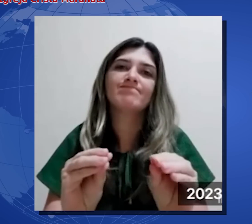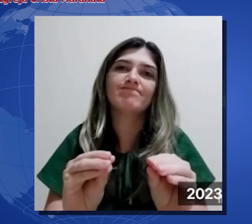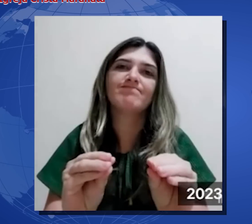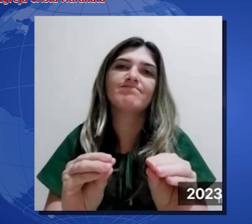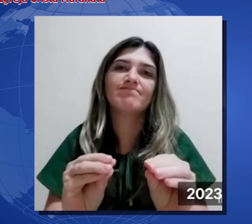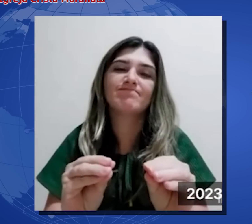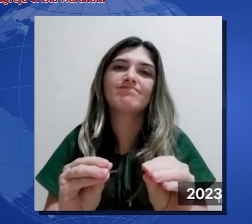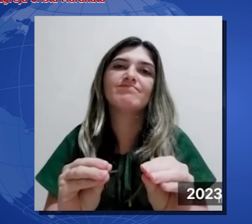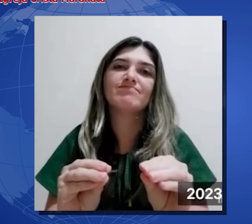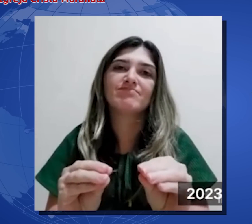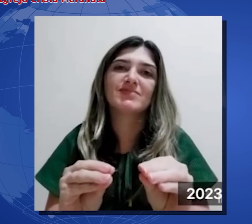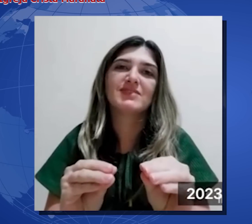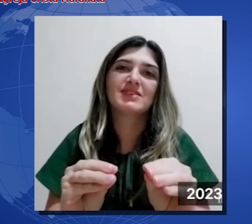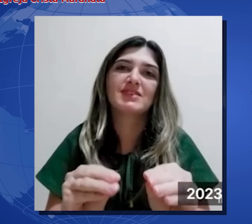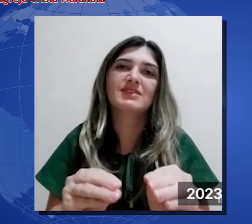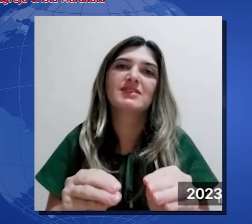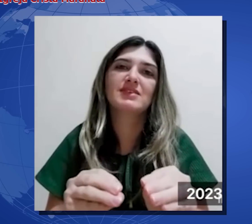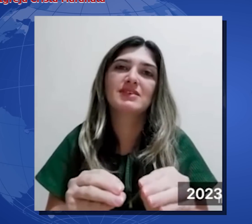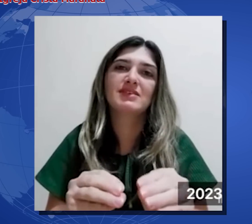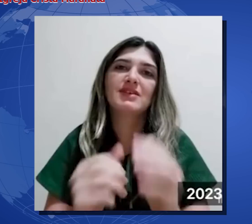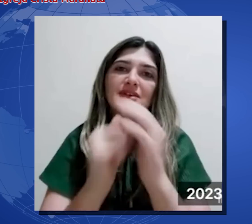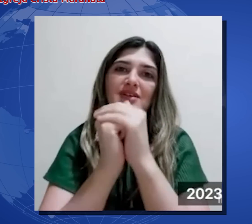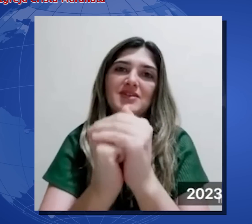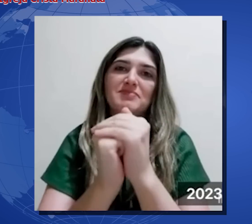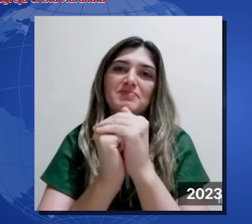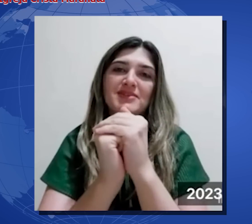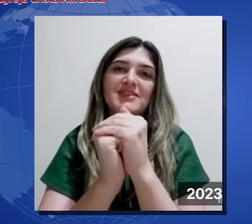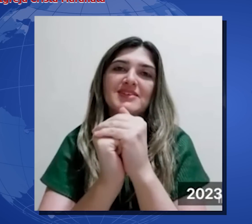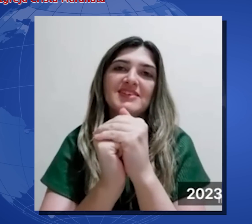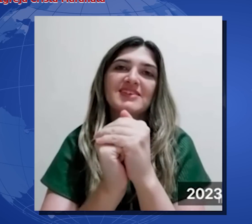porque desprezaram a salvação.